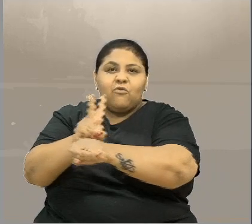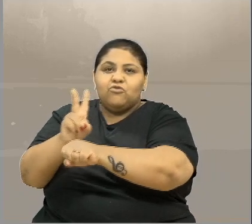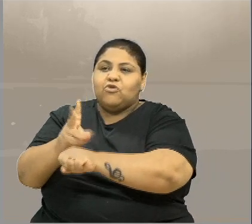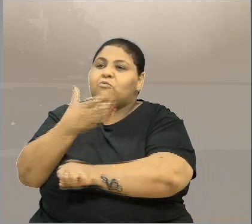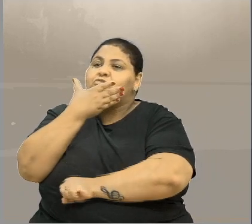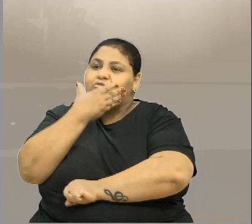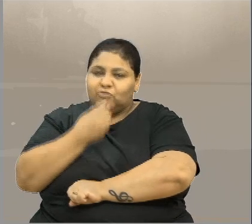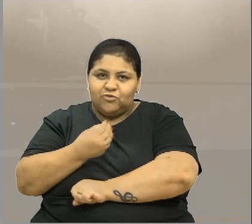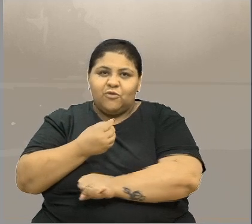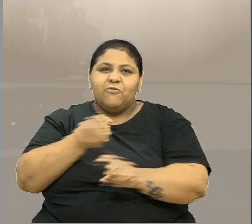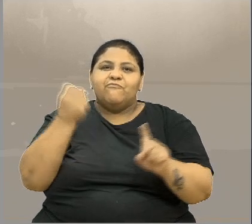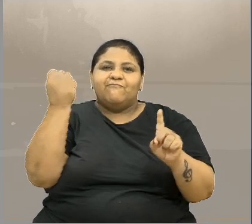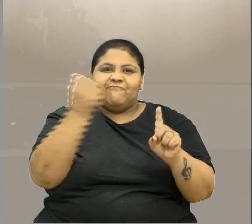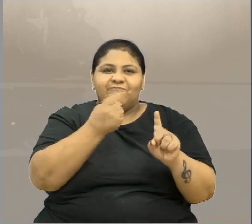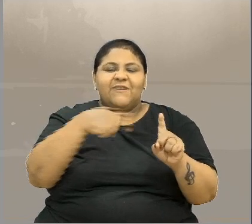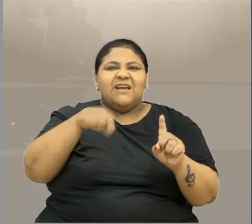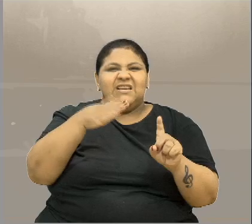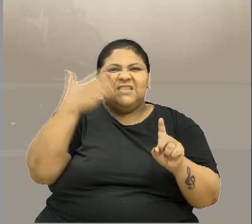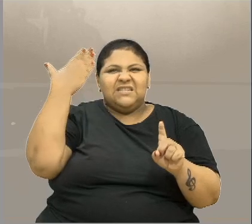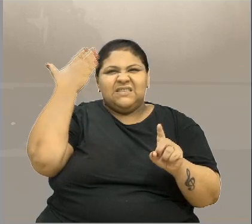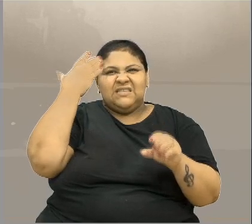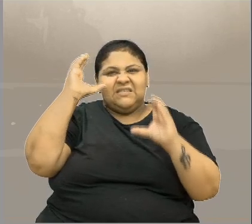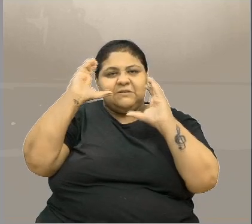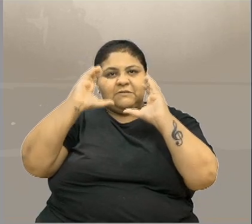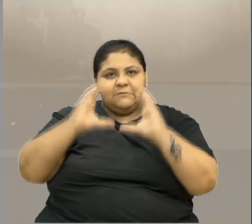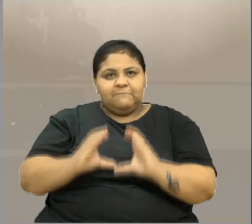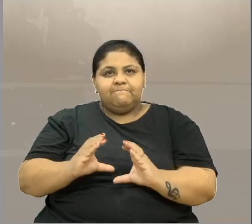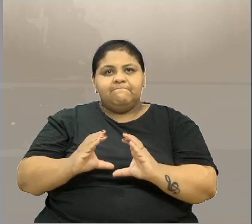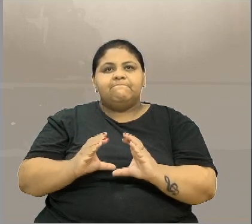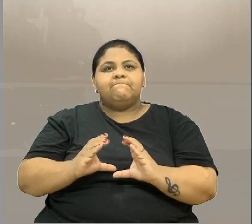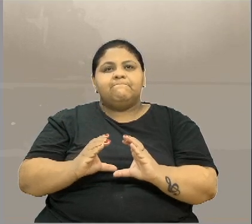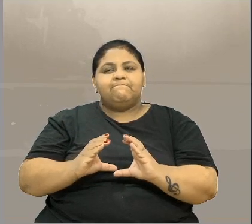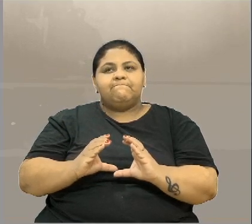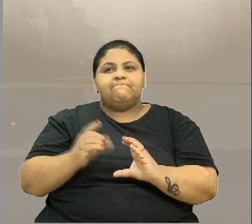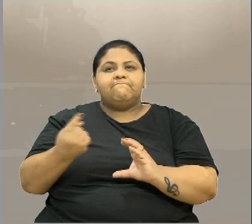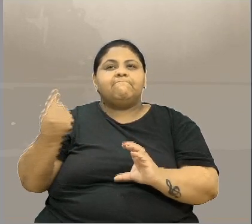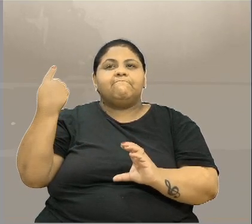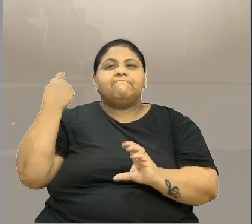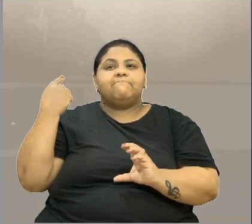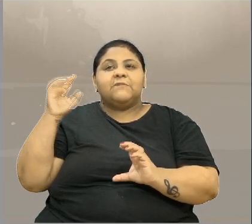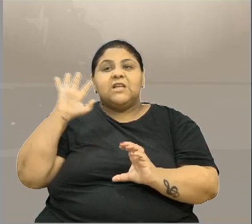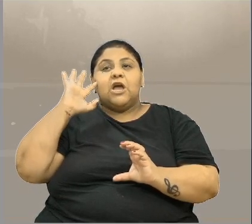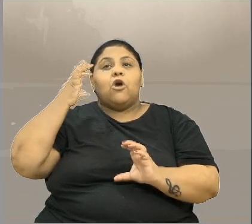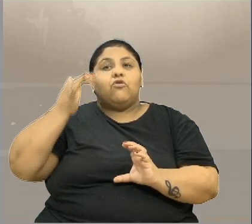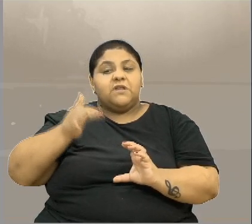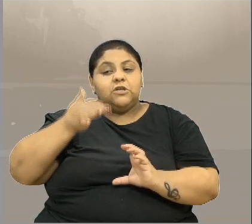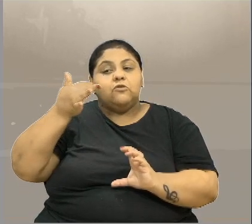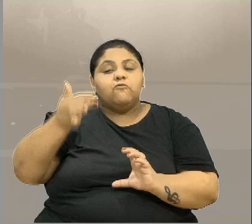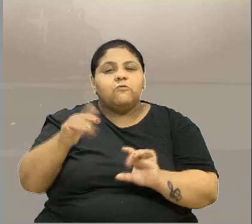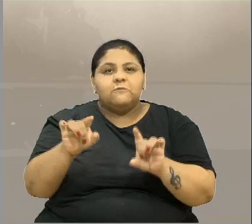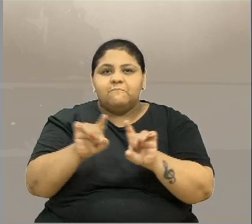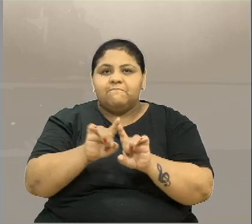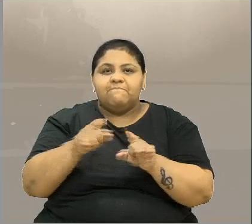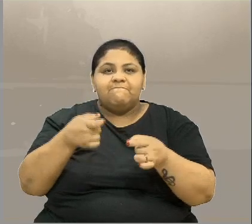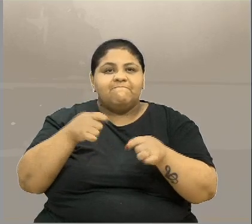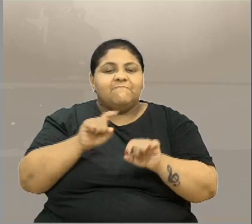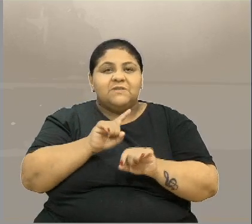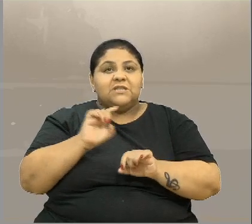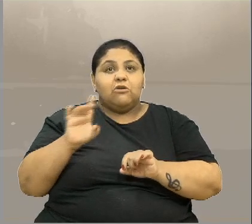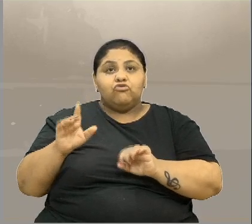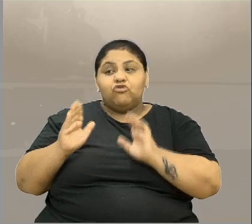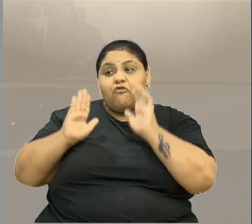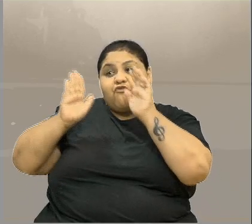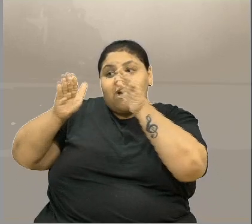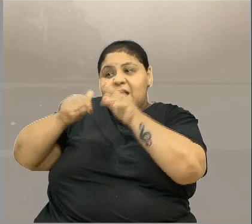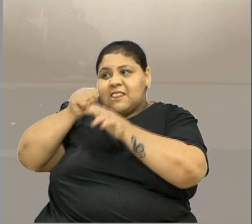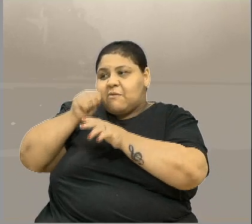que comportamento passado é preditor de comportamento futuro, né? Então a gente precisa também não apenas trabalhar com essa mulher